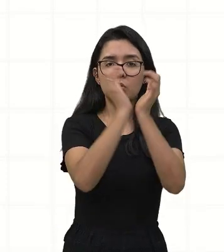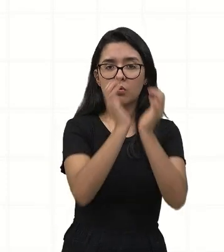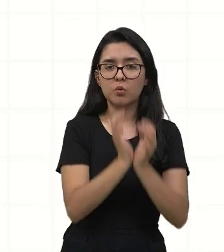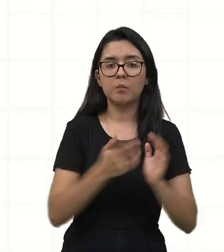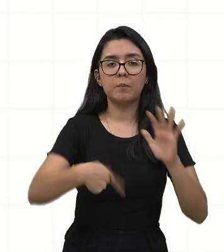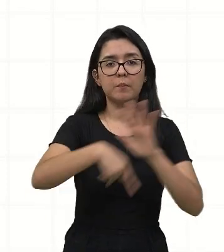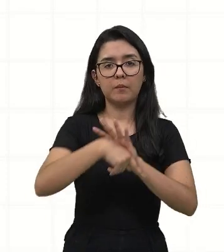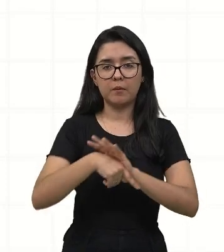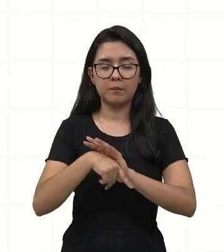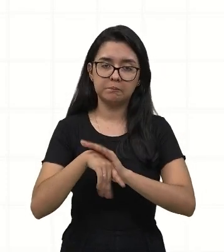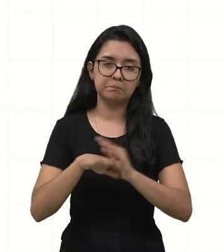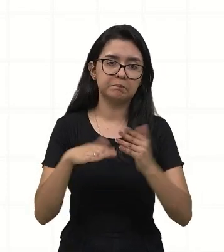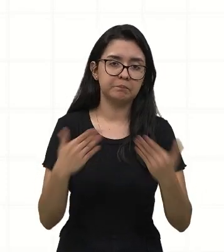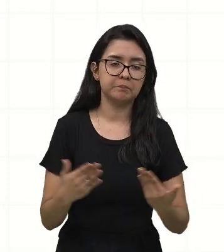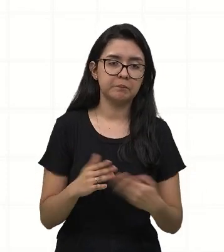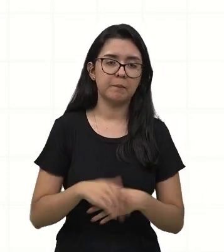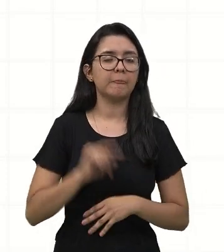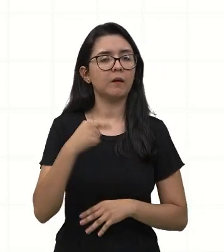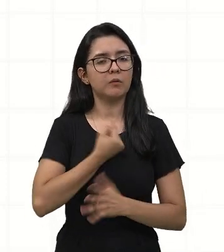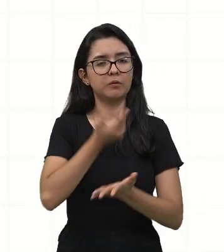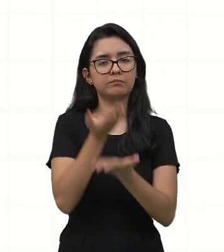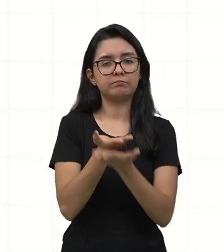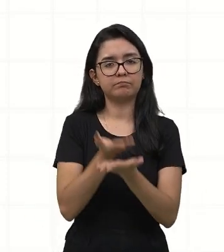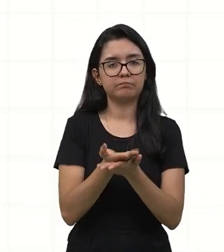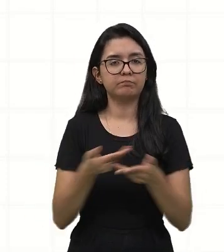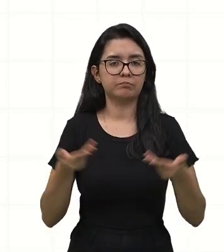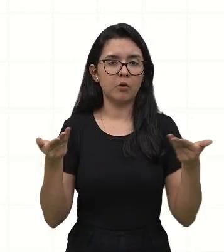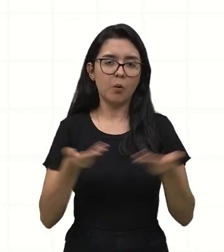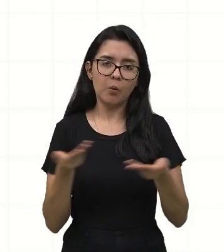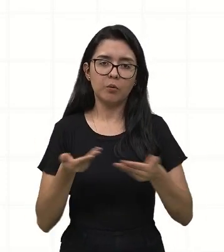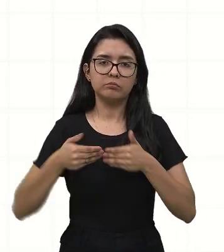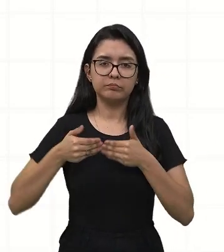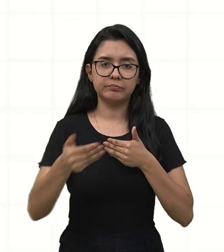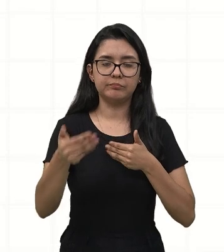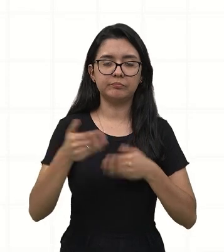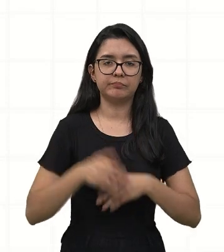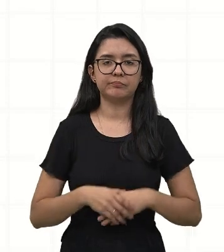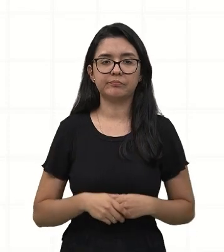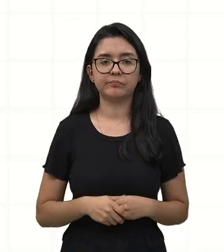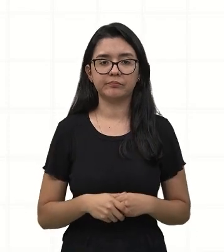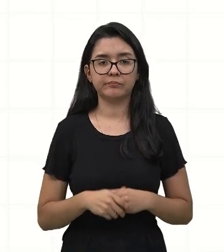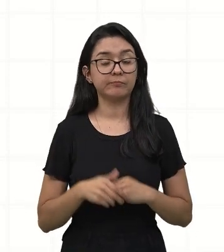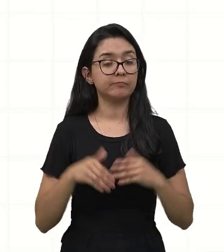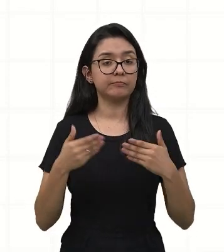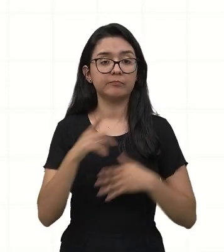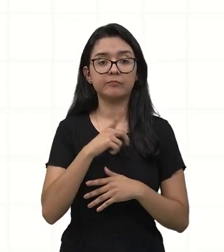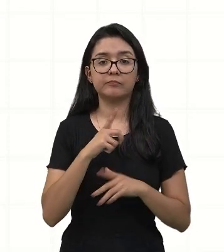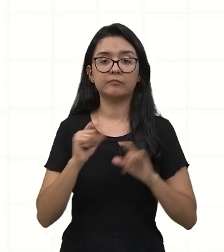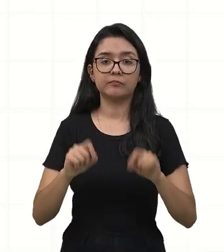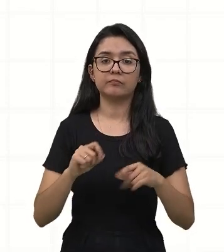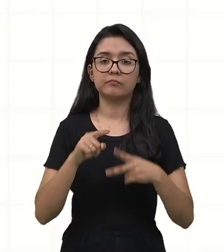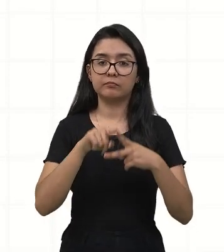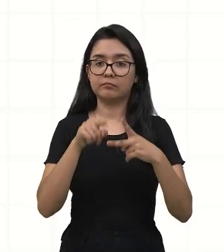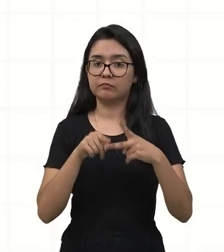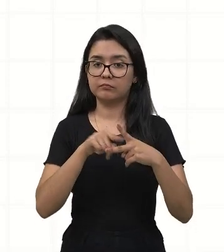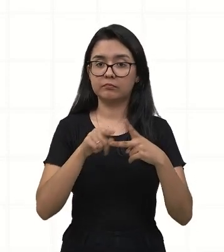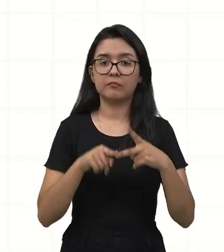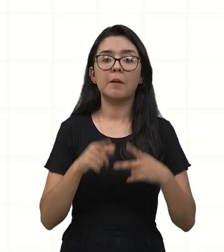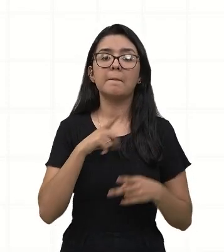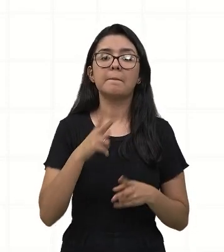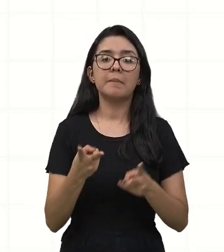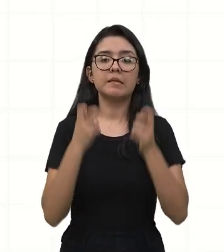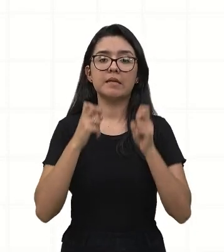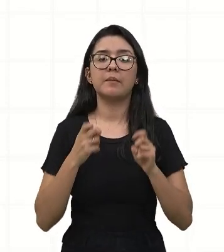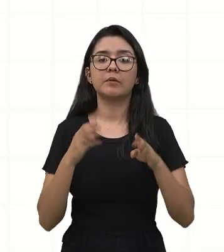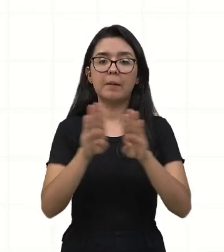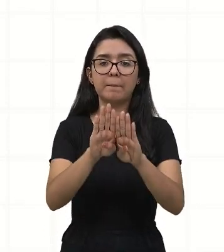e aí tudo isso a gente vai ver aqui ao longo da nossa aula, tá bom? Então temos aqui um ângulo, aqui tem outro aqui na porta, olha só aqui,